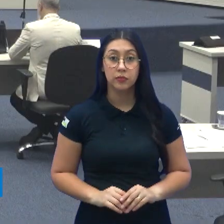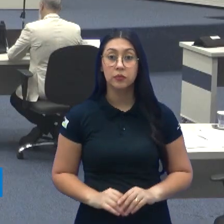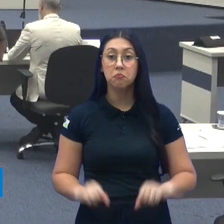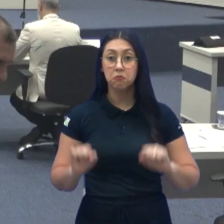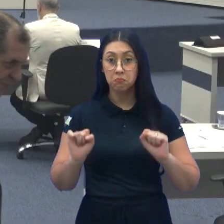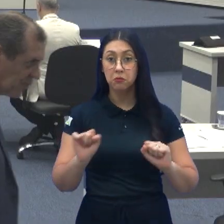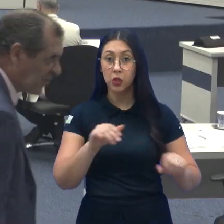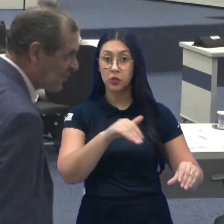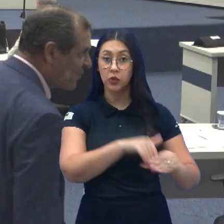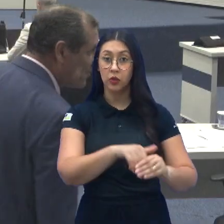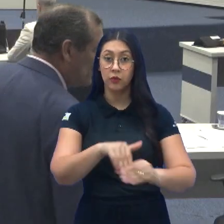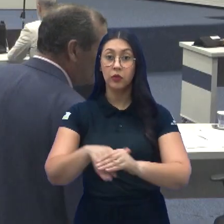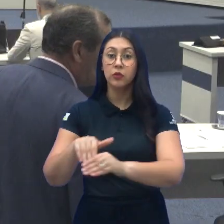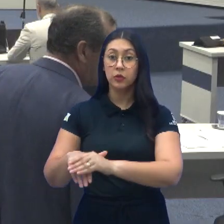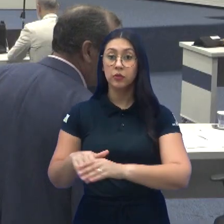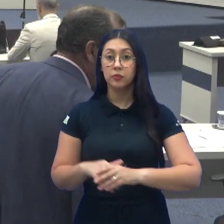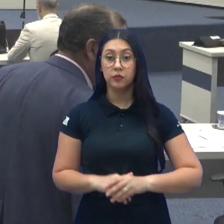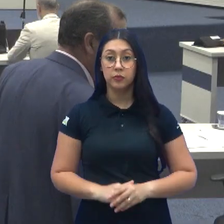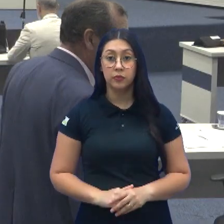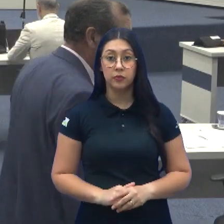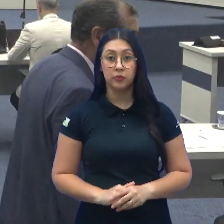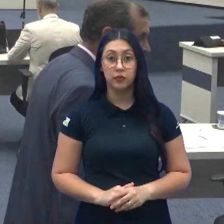Aberta a votação.